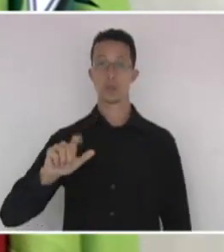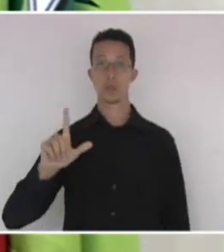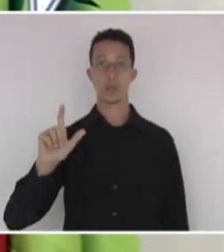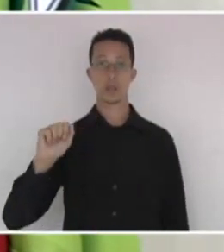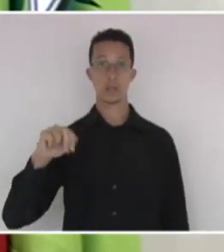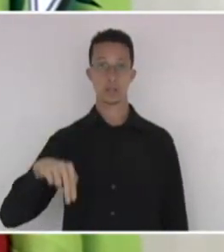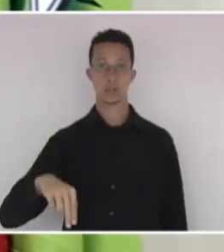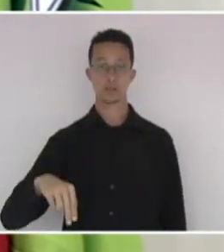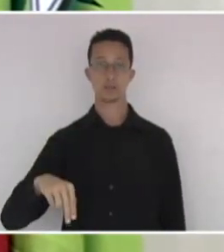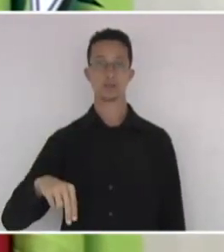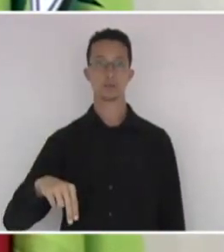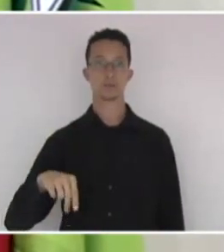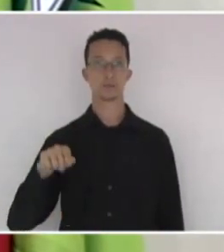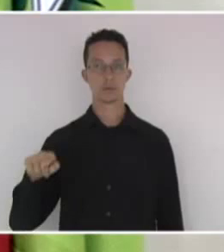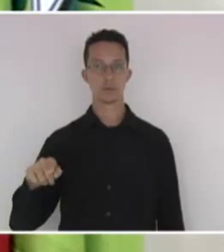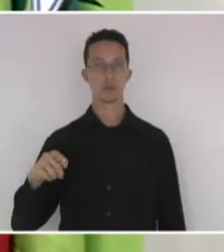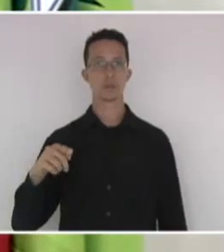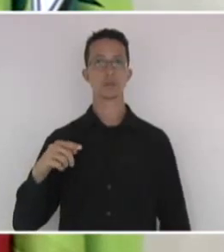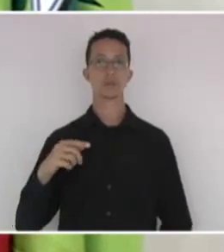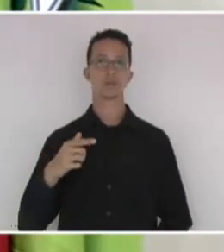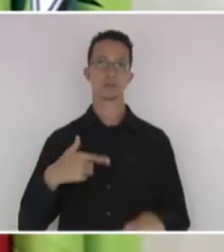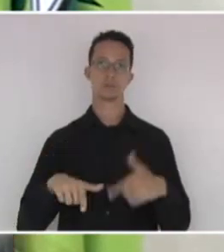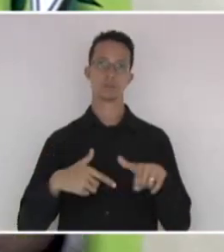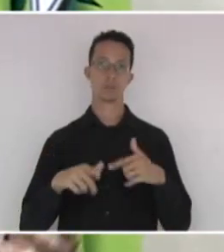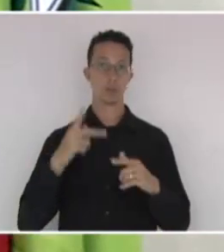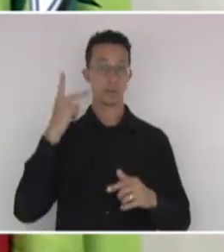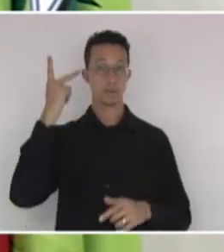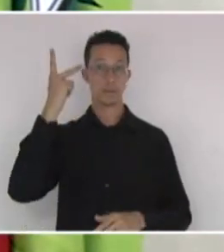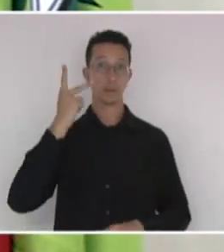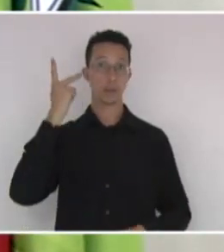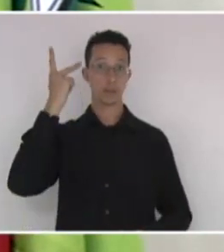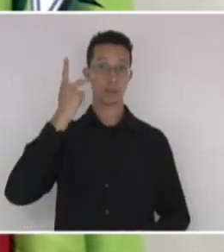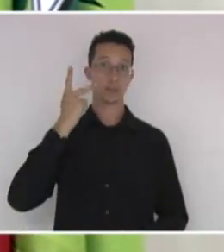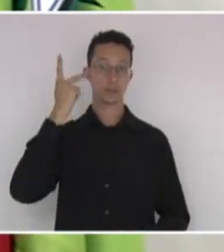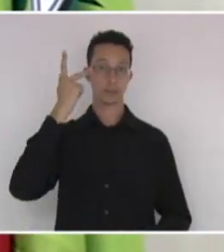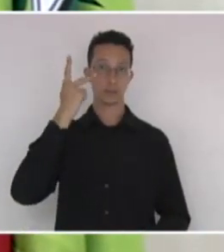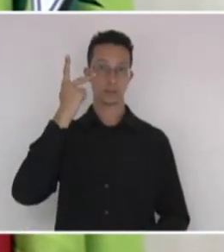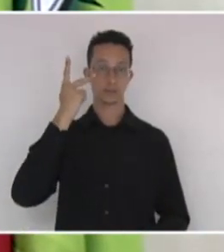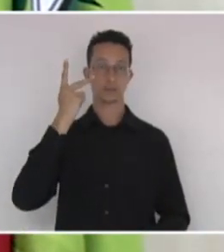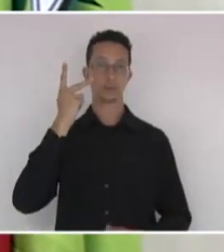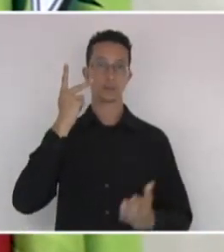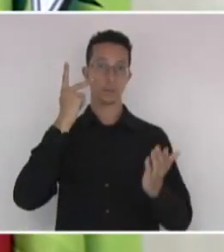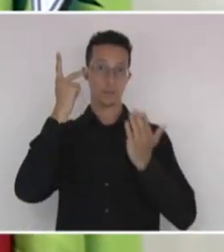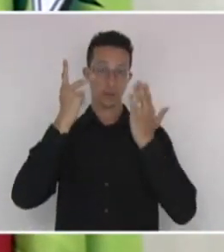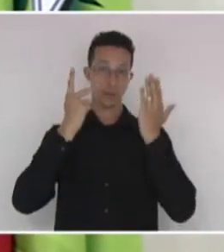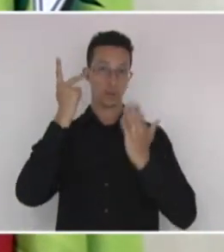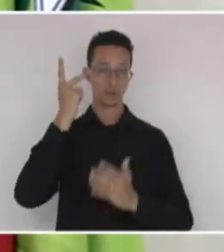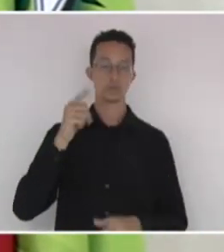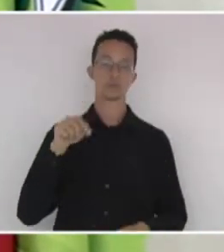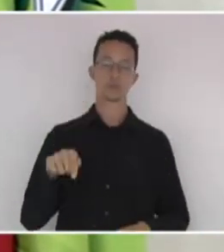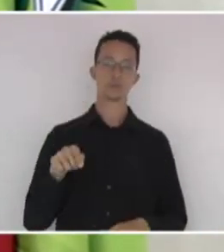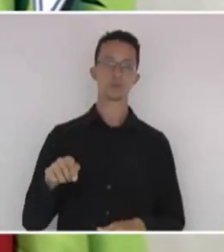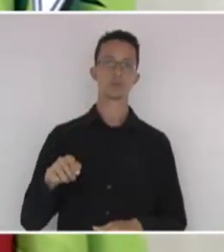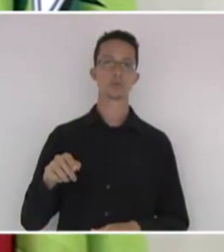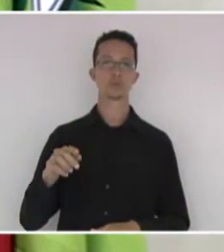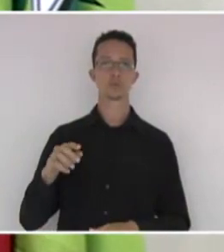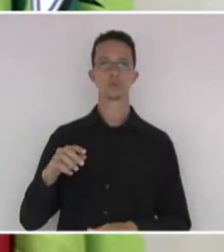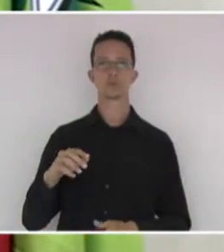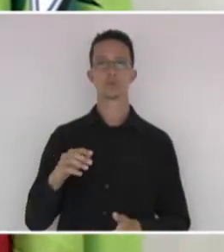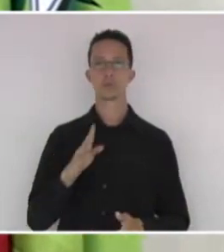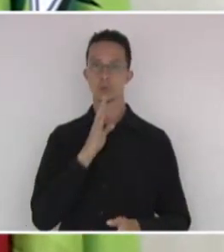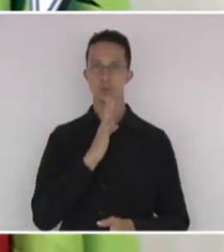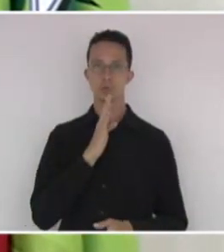Serrano, que é psiquiatra que comandou a saúde mental no Estado de Santa Catarina, na implementação